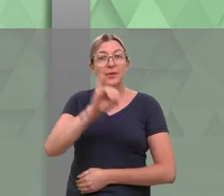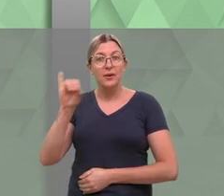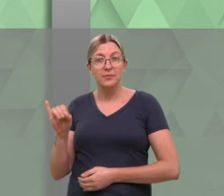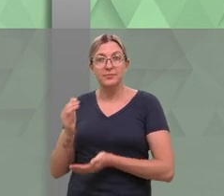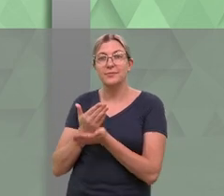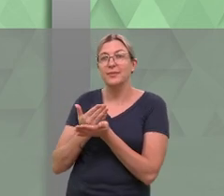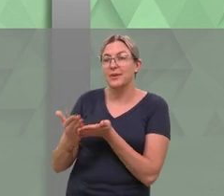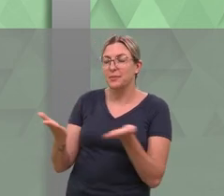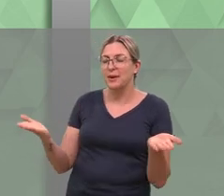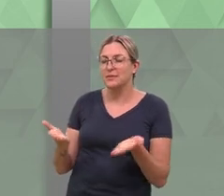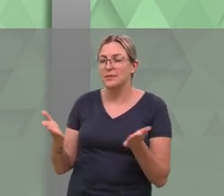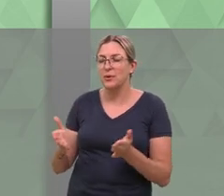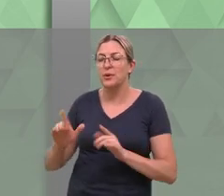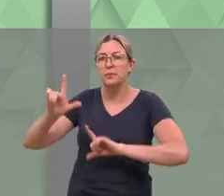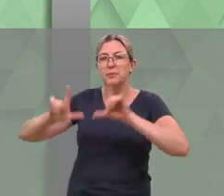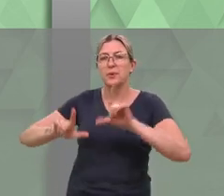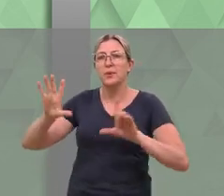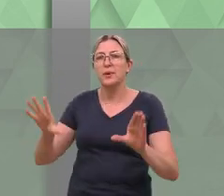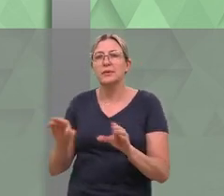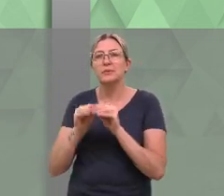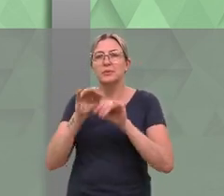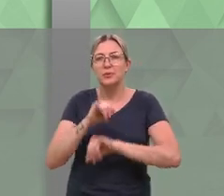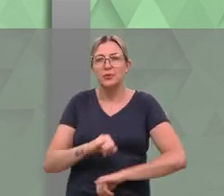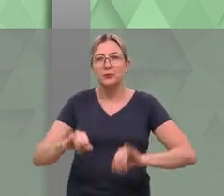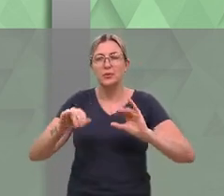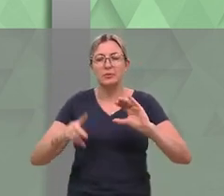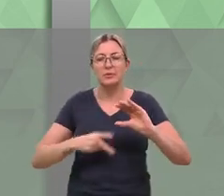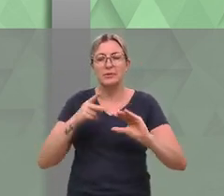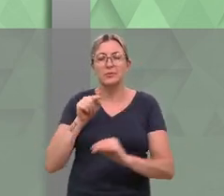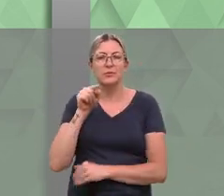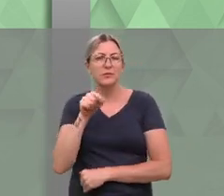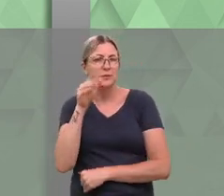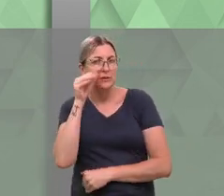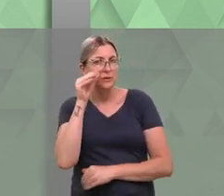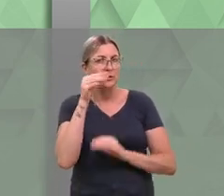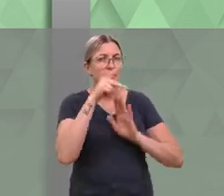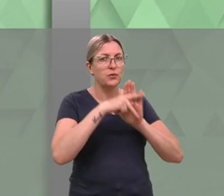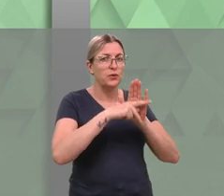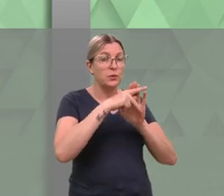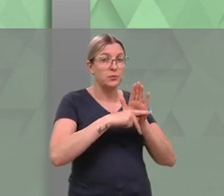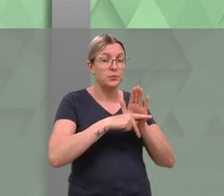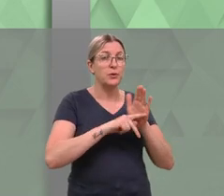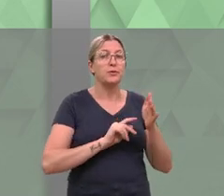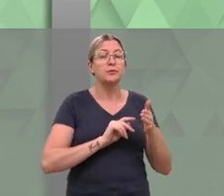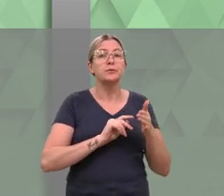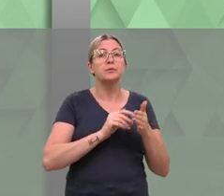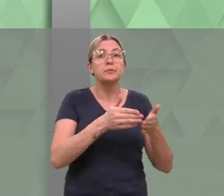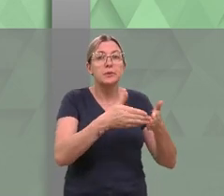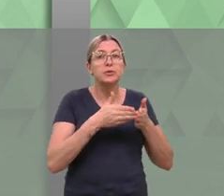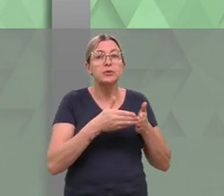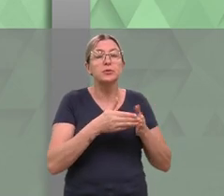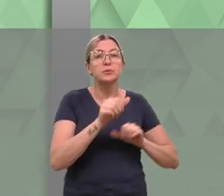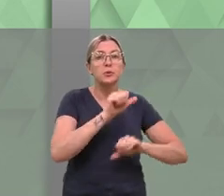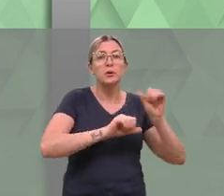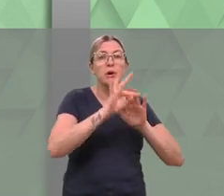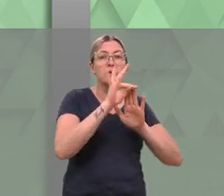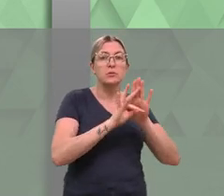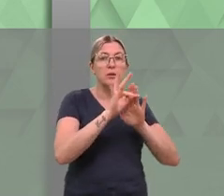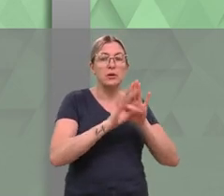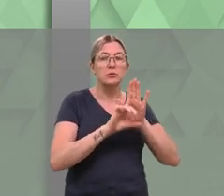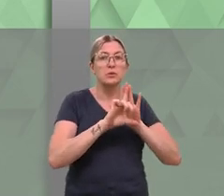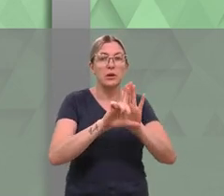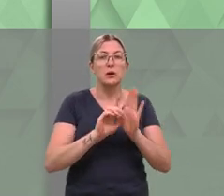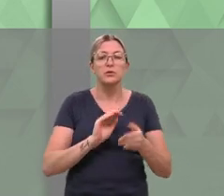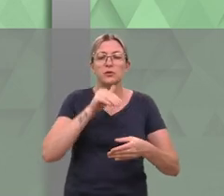Olá, começa agora o resumo legislativo. Aqui você acompanha as votações de projetos, requerimentos e emendas